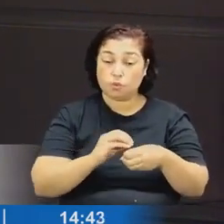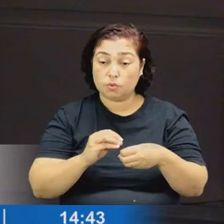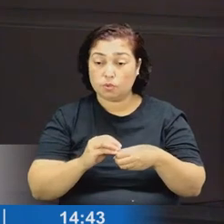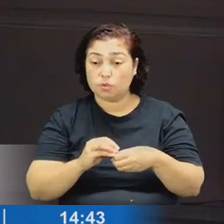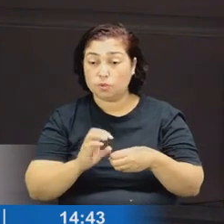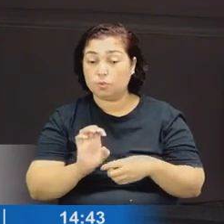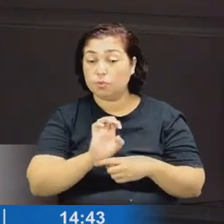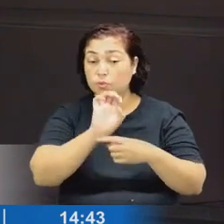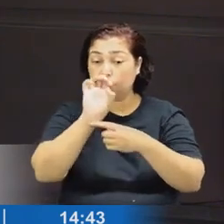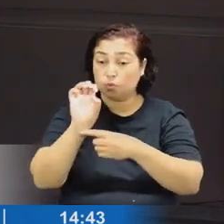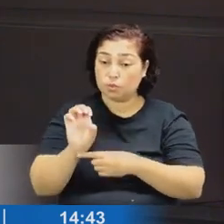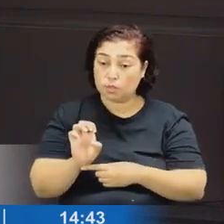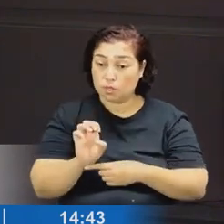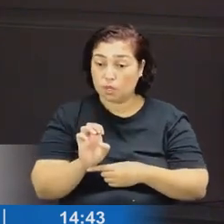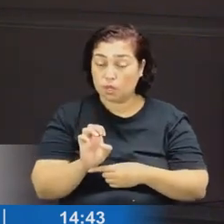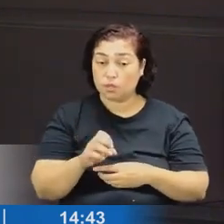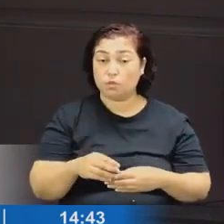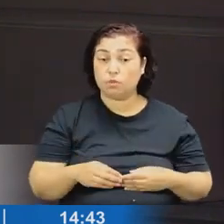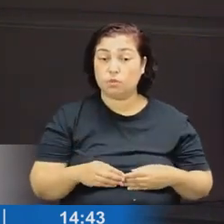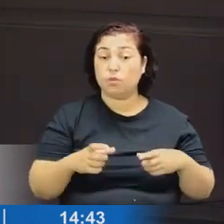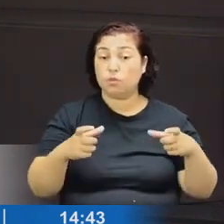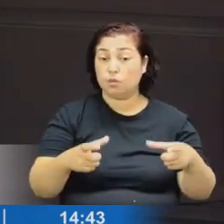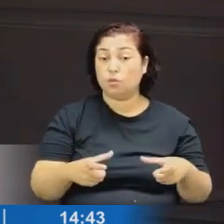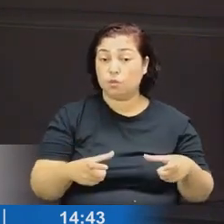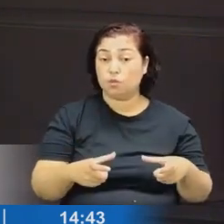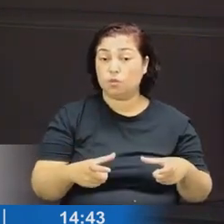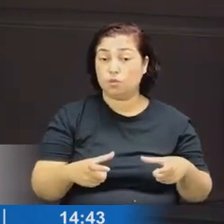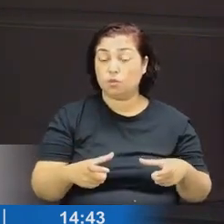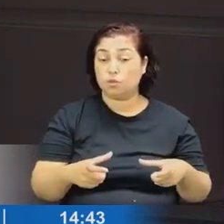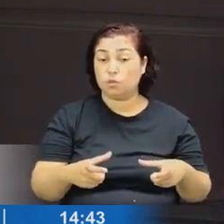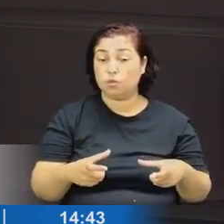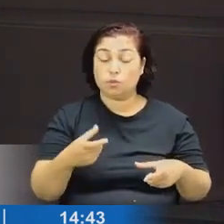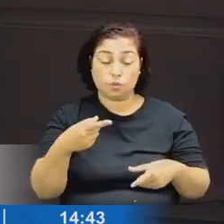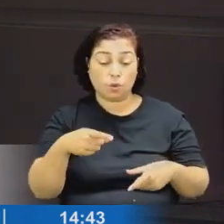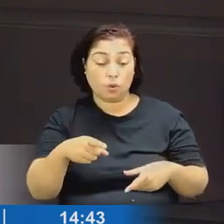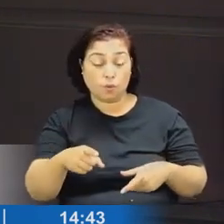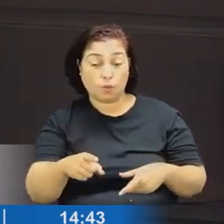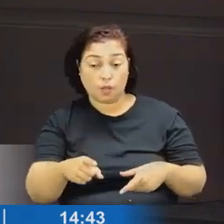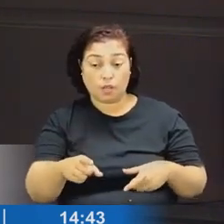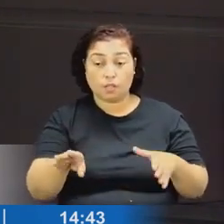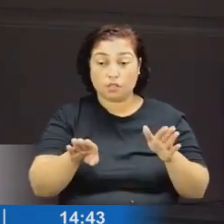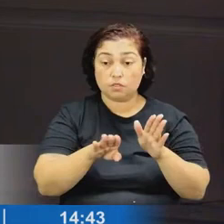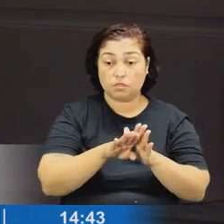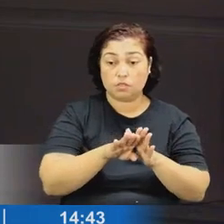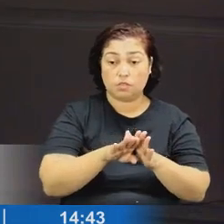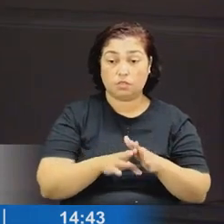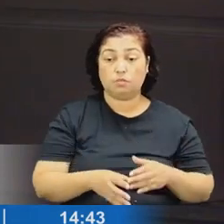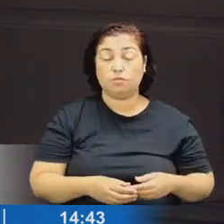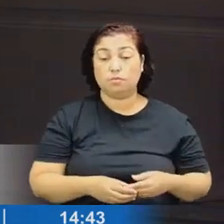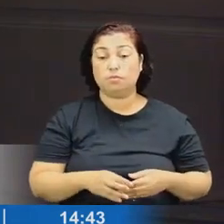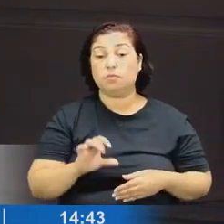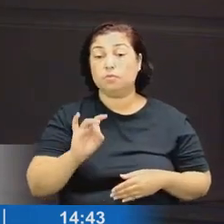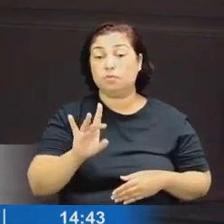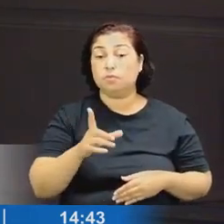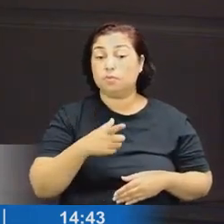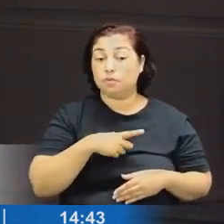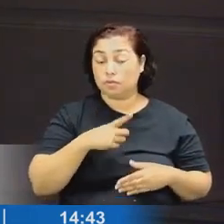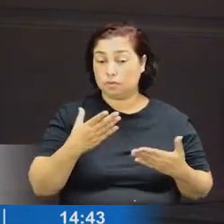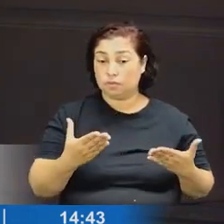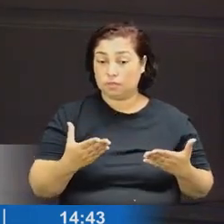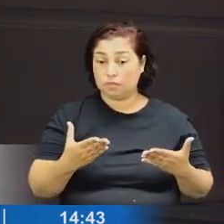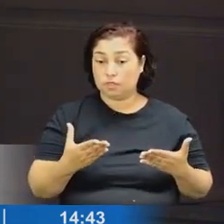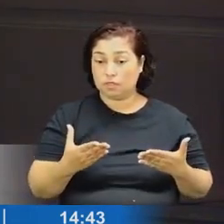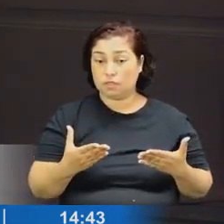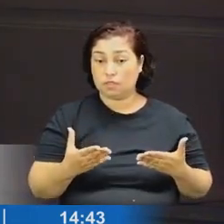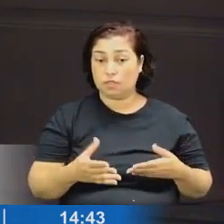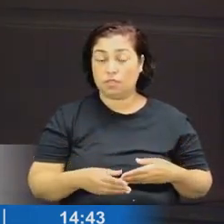a parte aeróbia né é onde você até onde você corre até onde você vai até onde você chega só que para você ter relevância